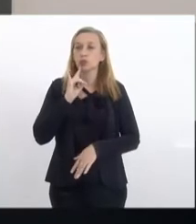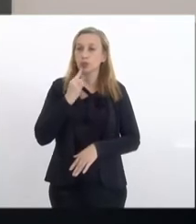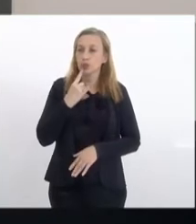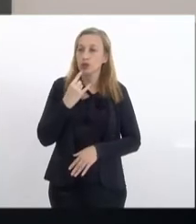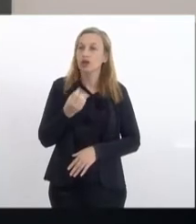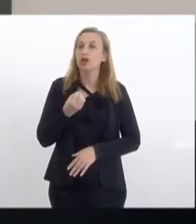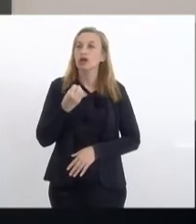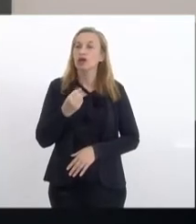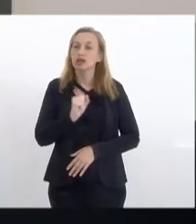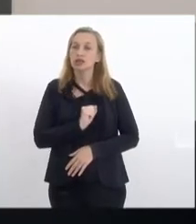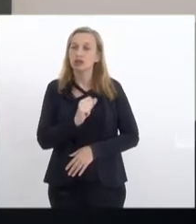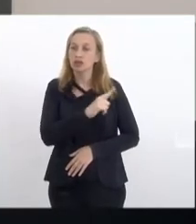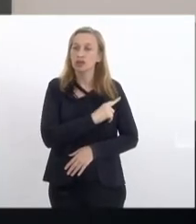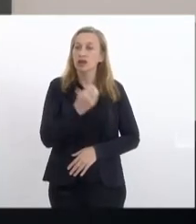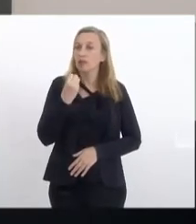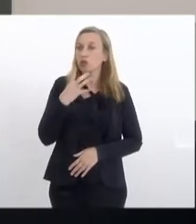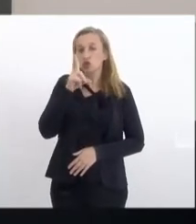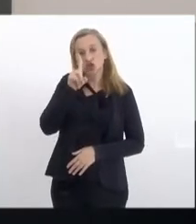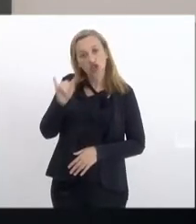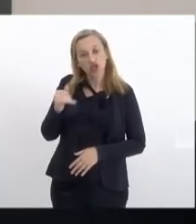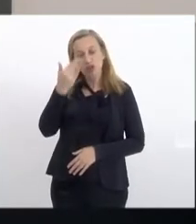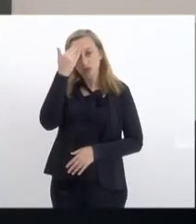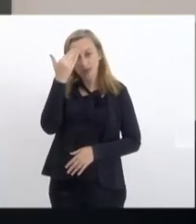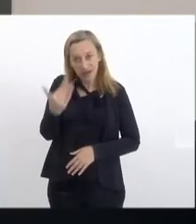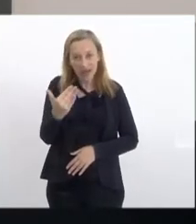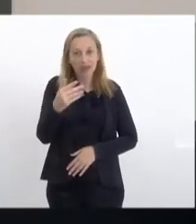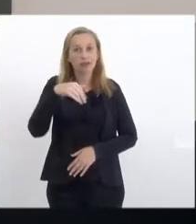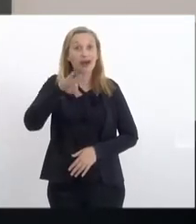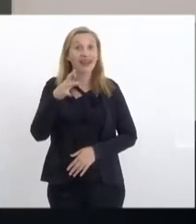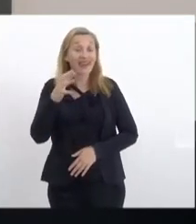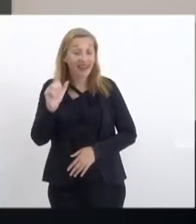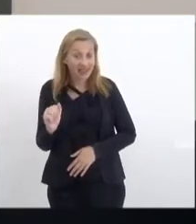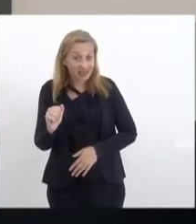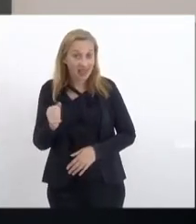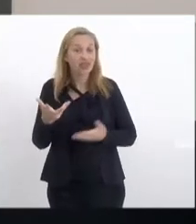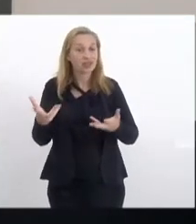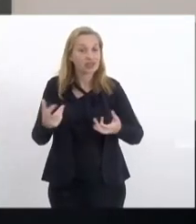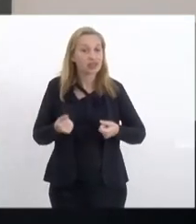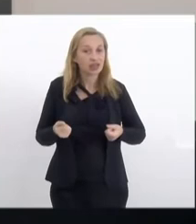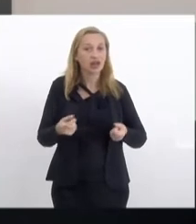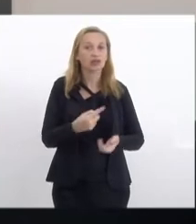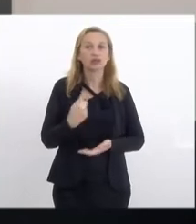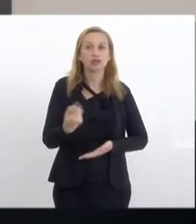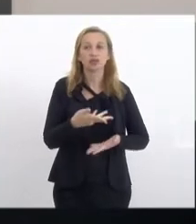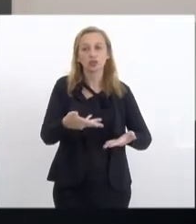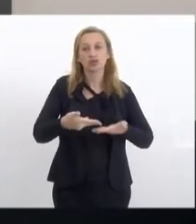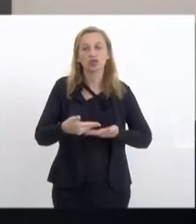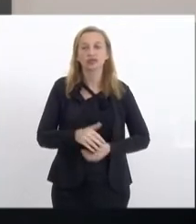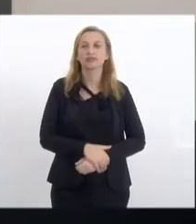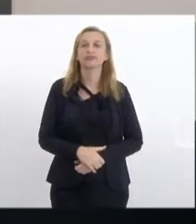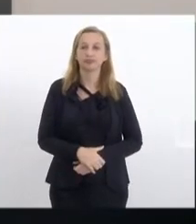Muito bom dia e obrigado, Mariana, por aceitar o nosso convite.